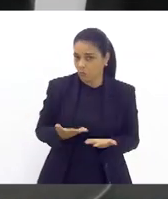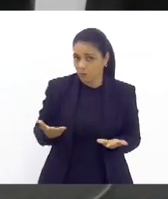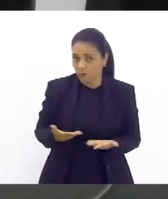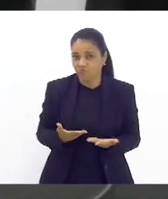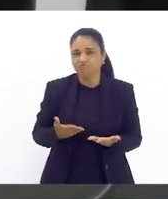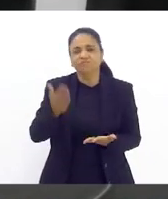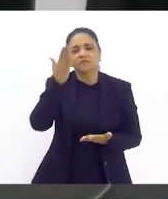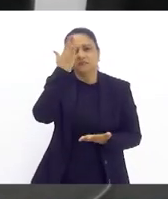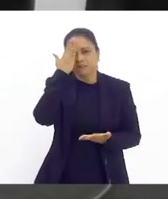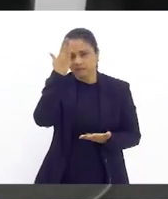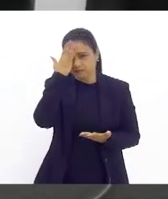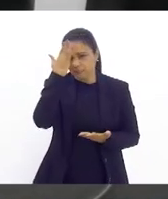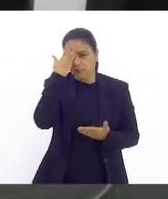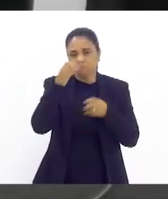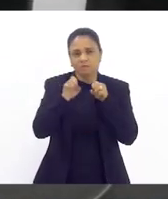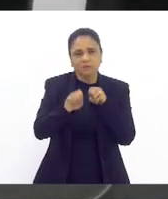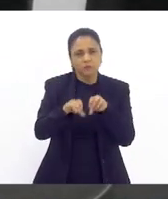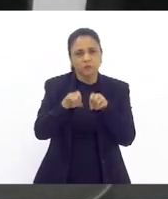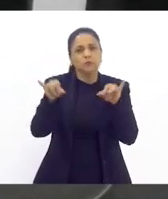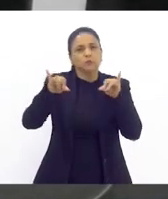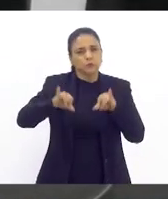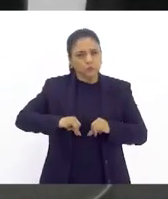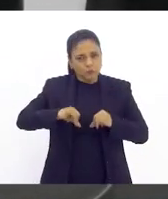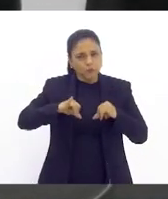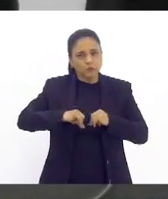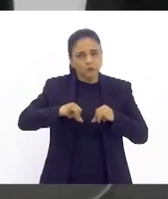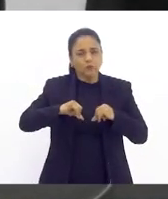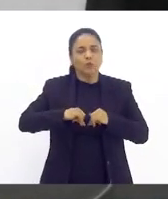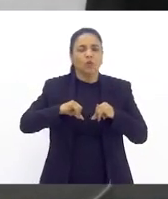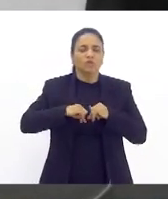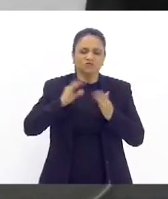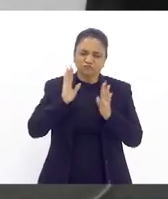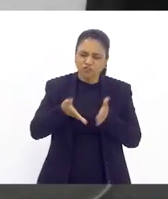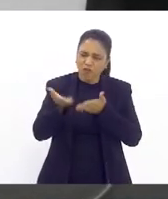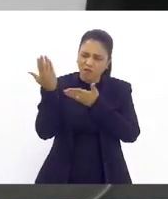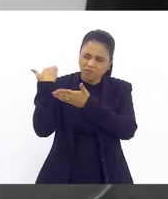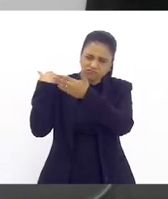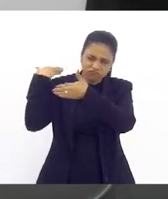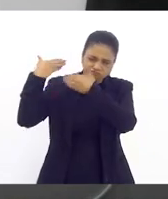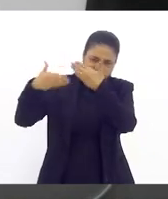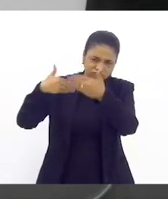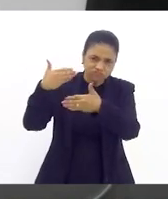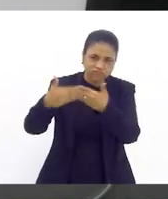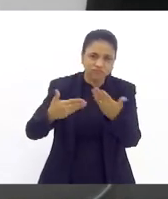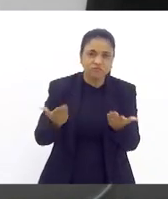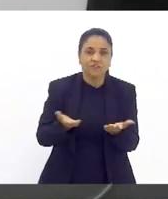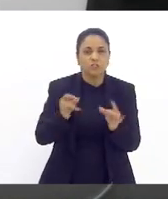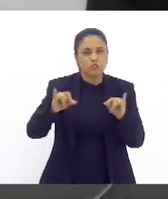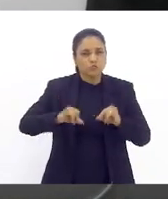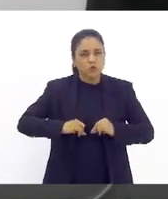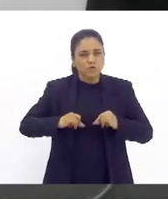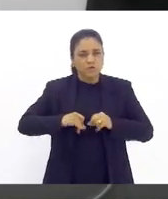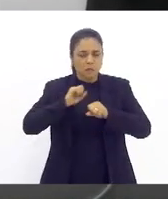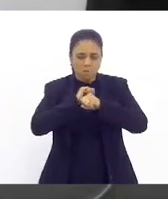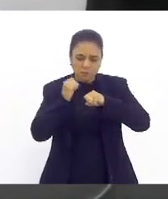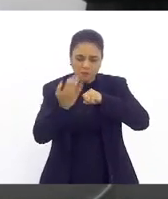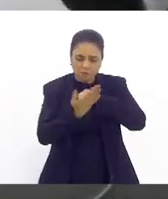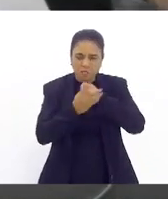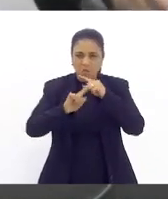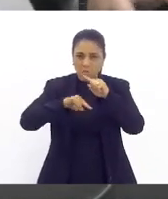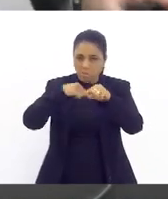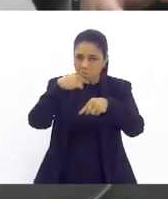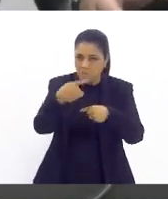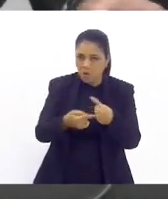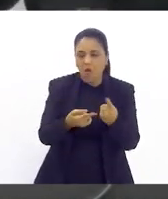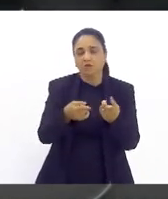o quanto que a educação está sofrendo quanto que já sofria a gente passou pela pandemia então a gente está no momento pós pandêmico